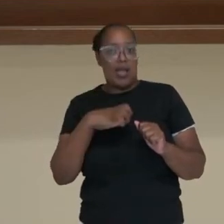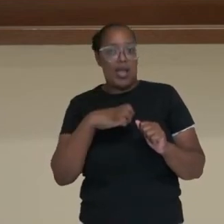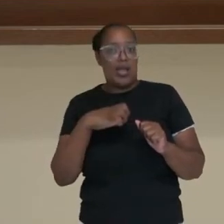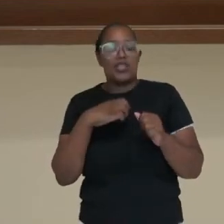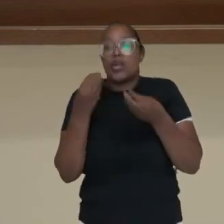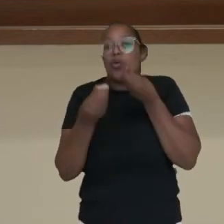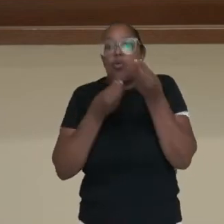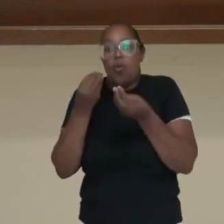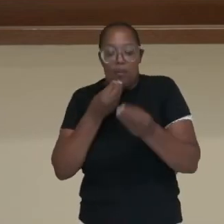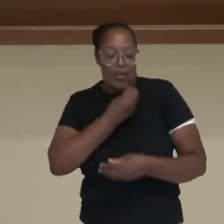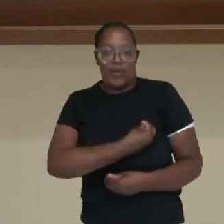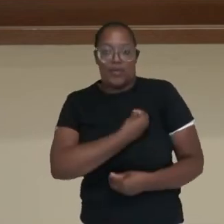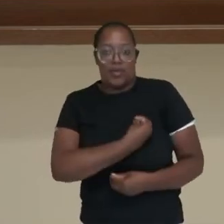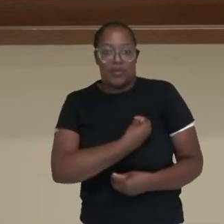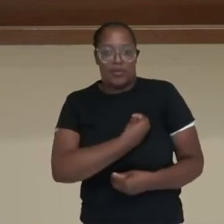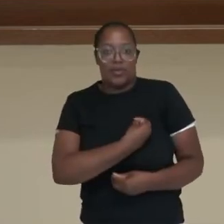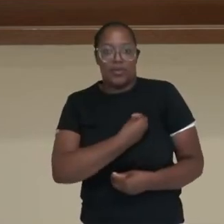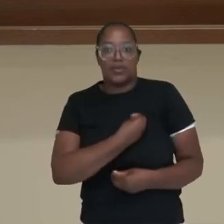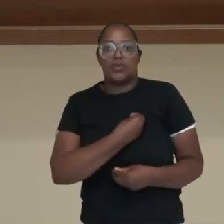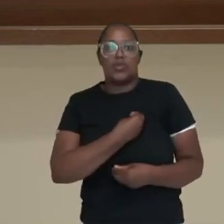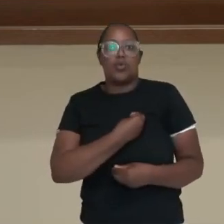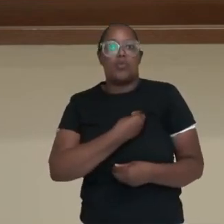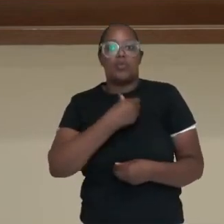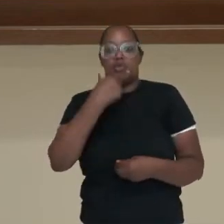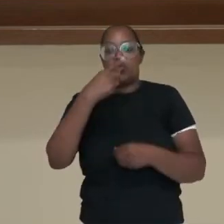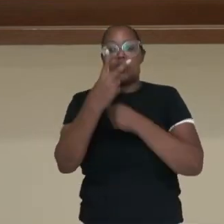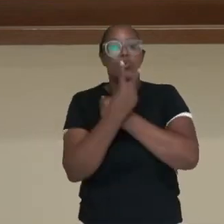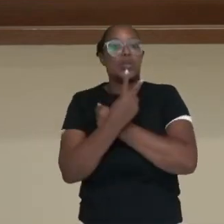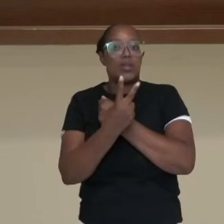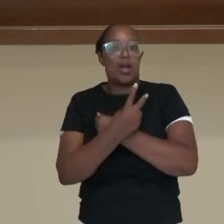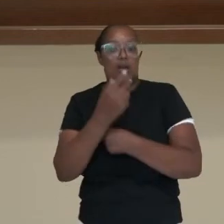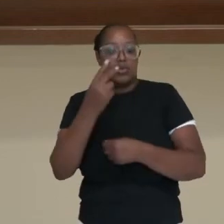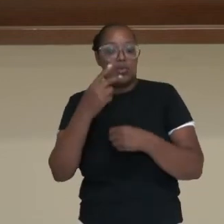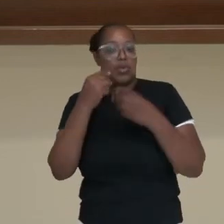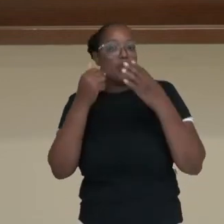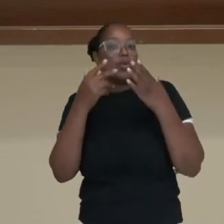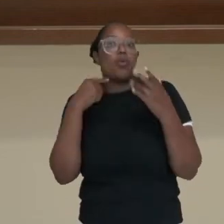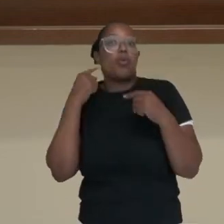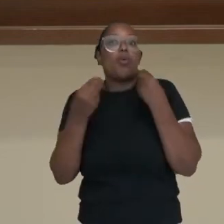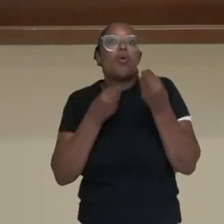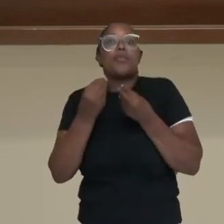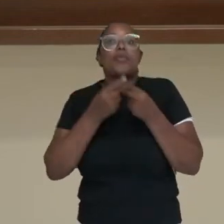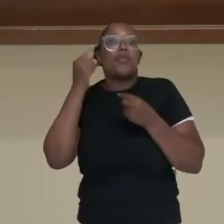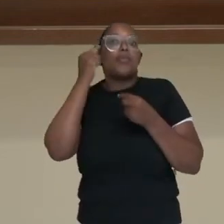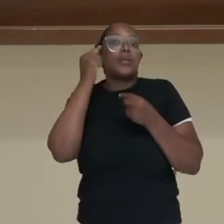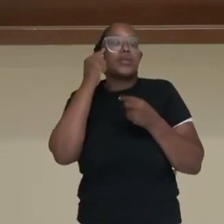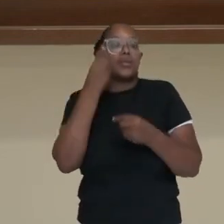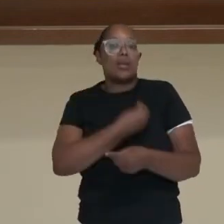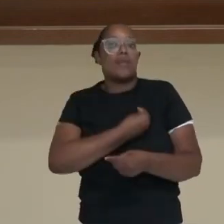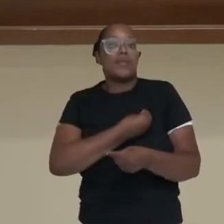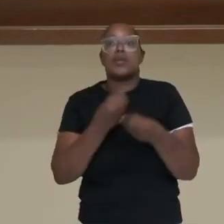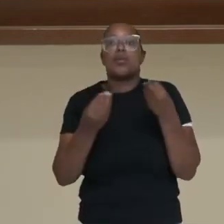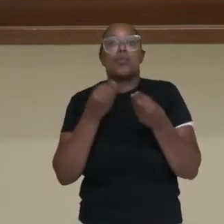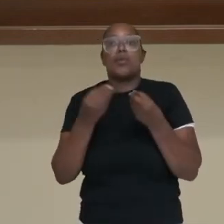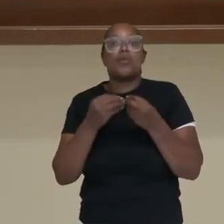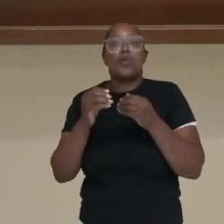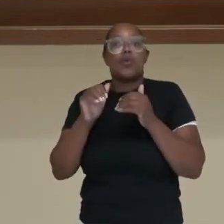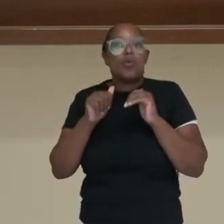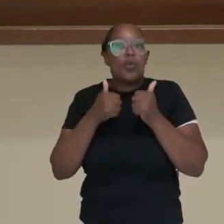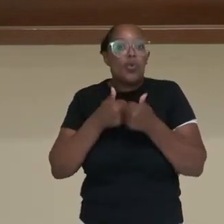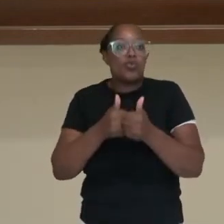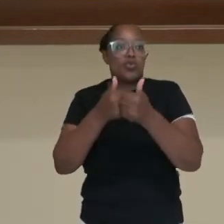nossa reflexão, sobre o nosso comportamento. Como eu devo pensar a minha vida, os meus próximos passos?